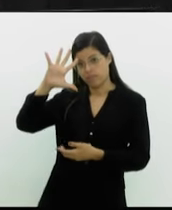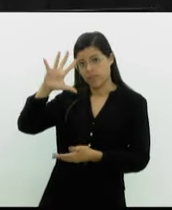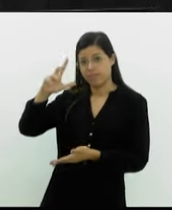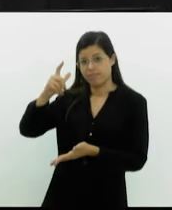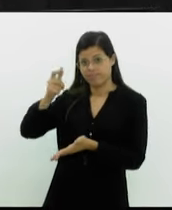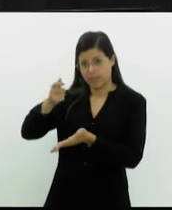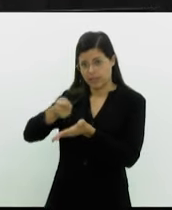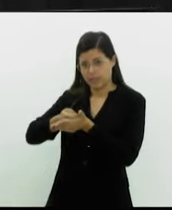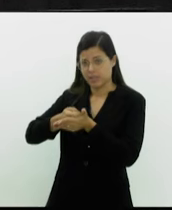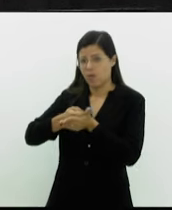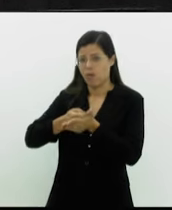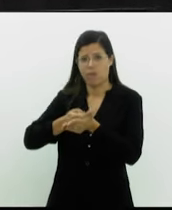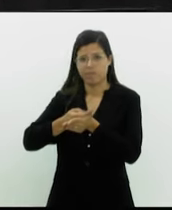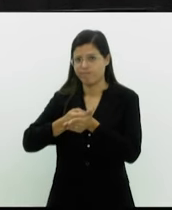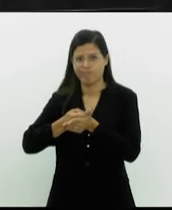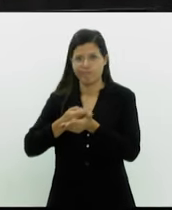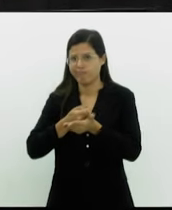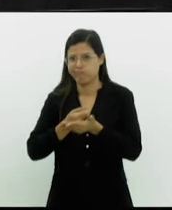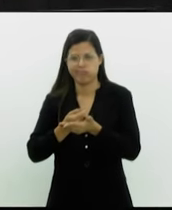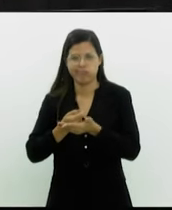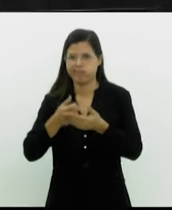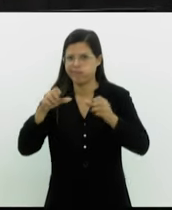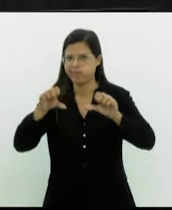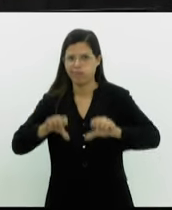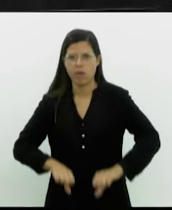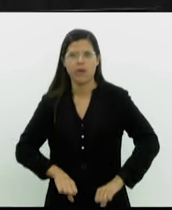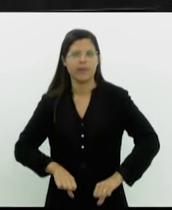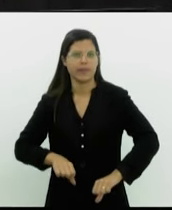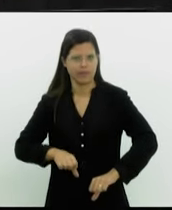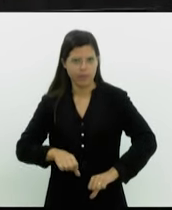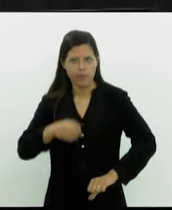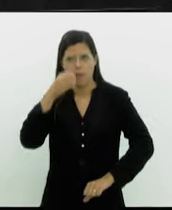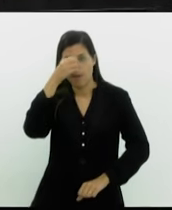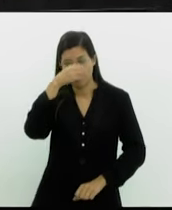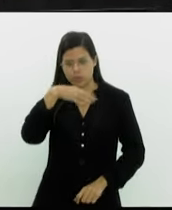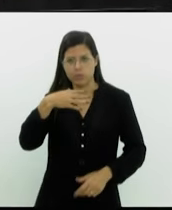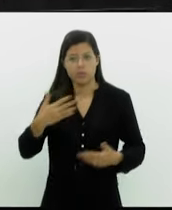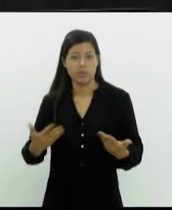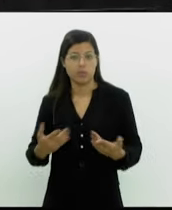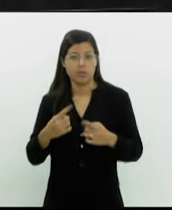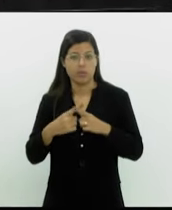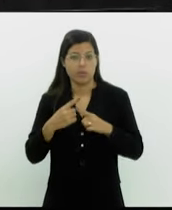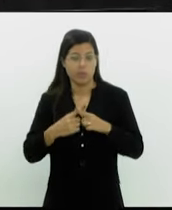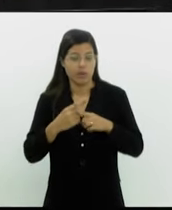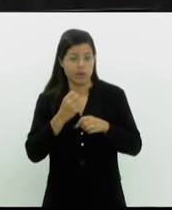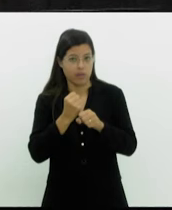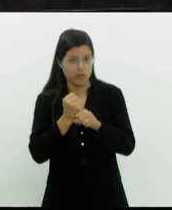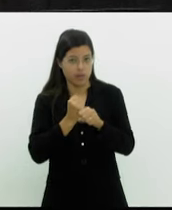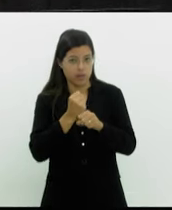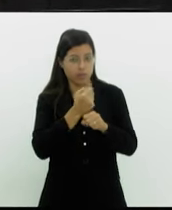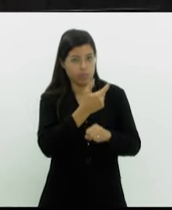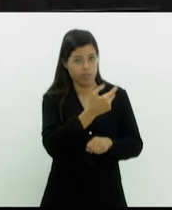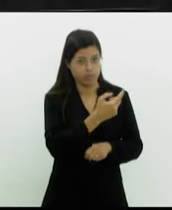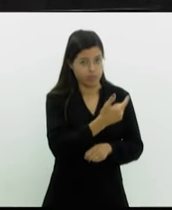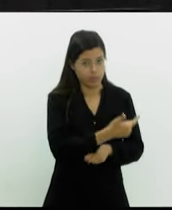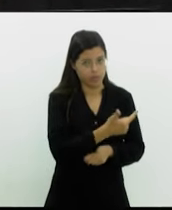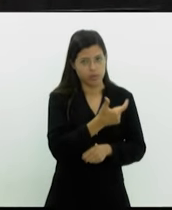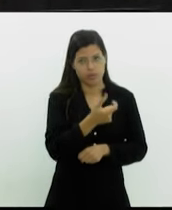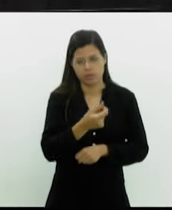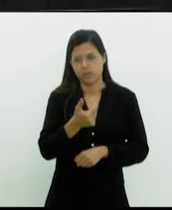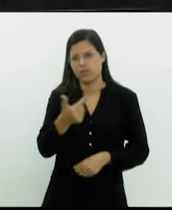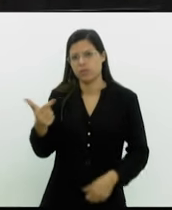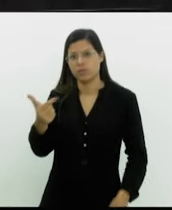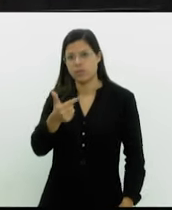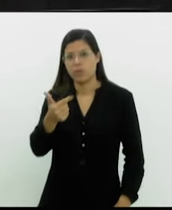absurda, porque ainda em 2022, o governo